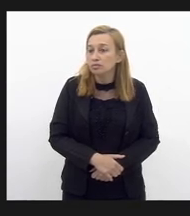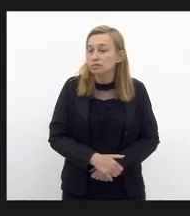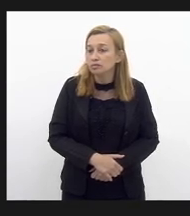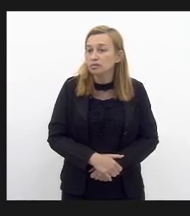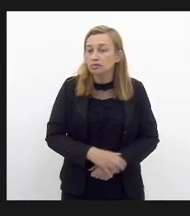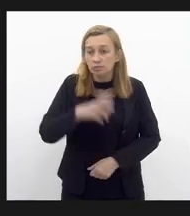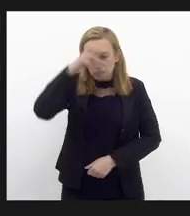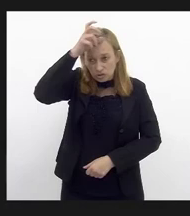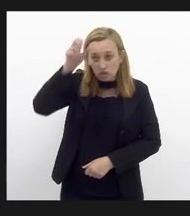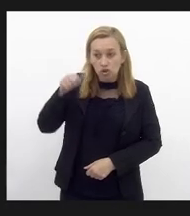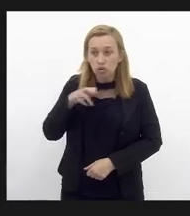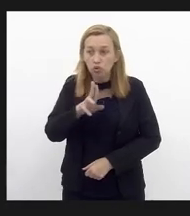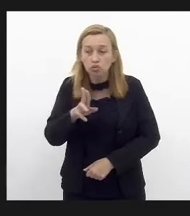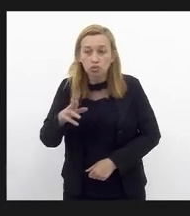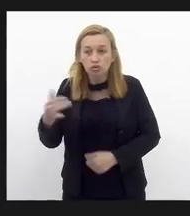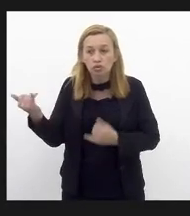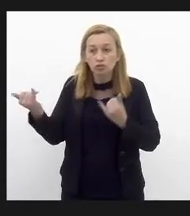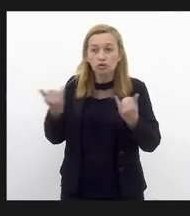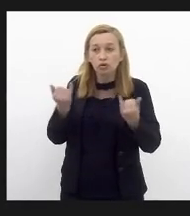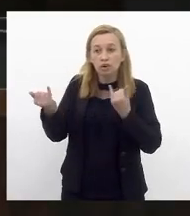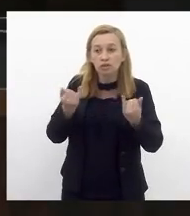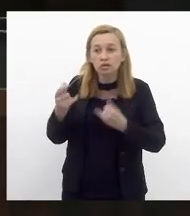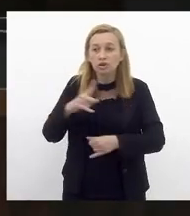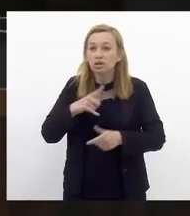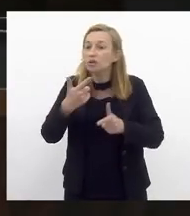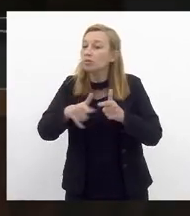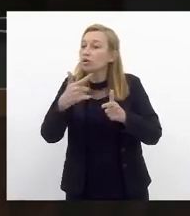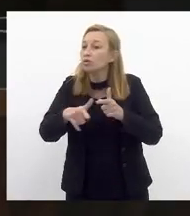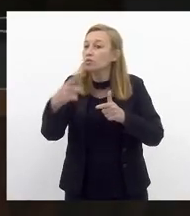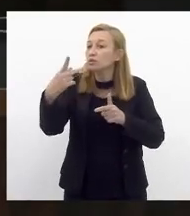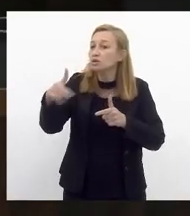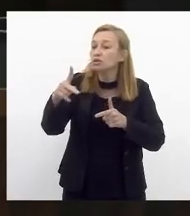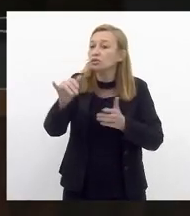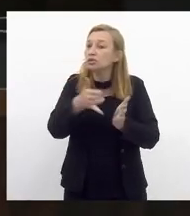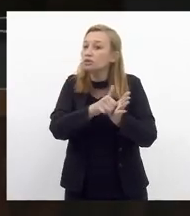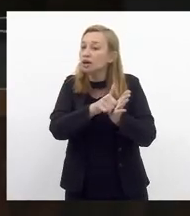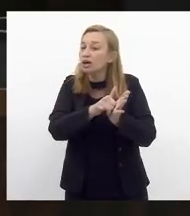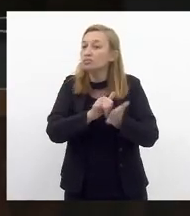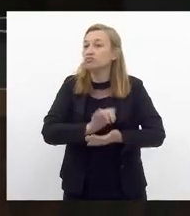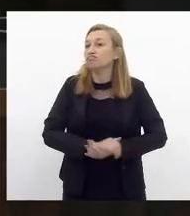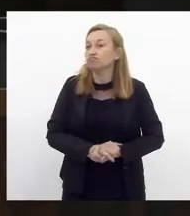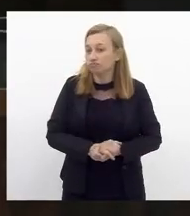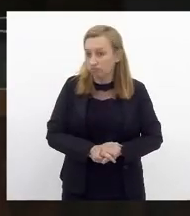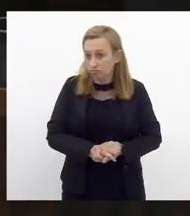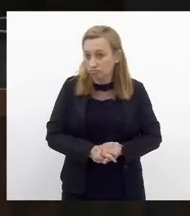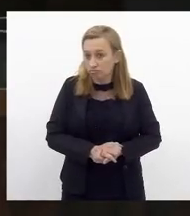Deputada Tia Ju, a informação que temos aqui é que o problema é do seu celular.